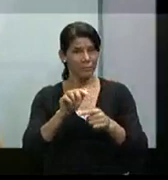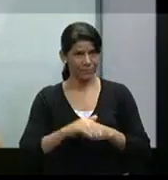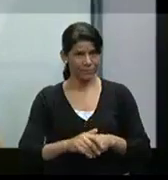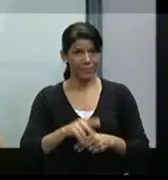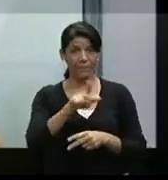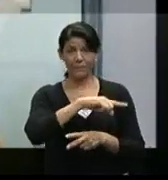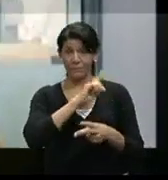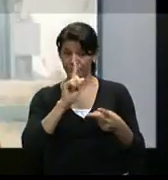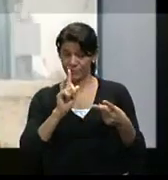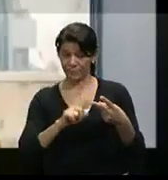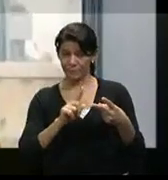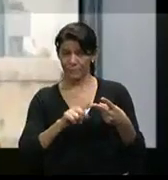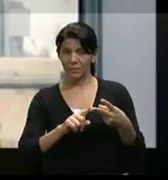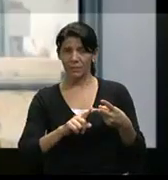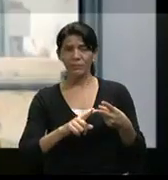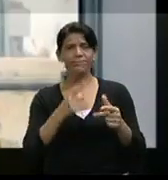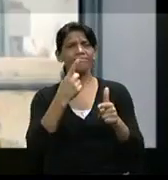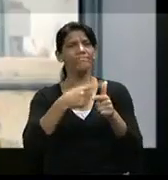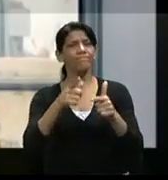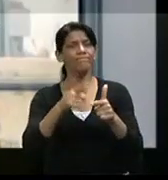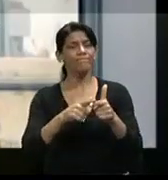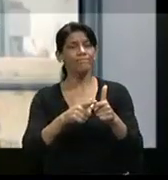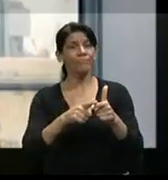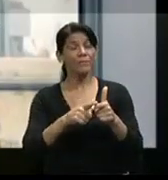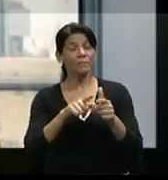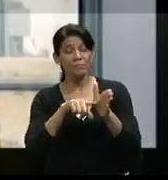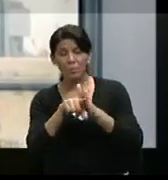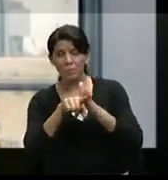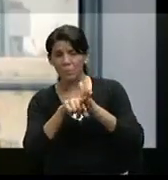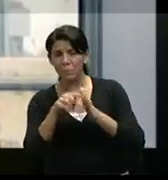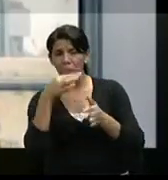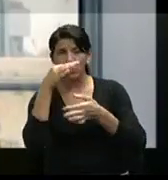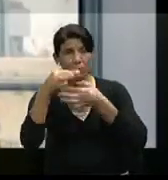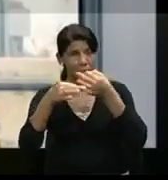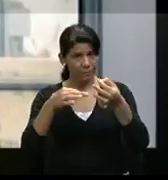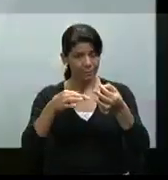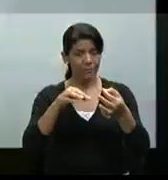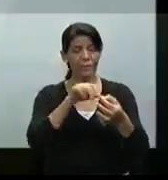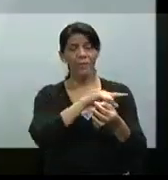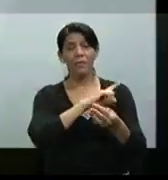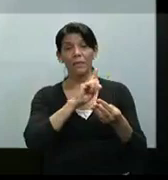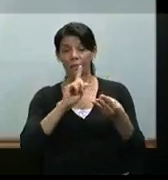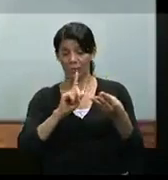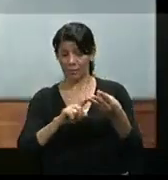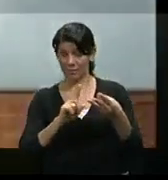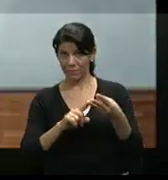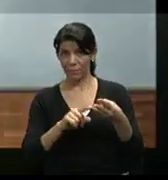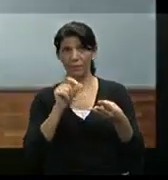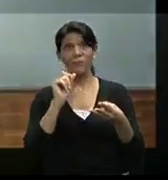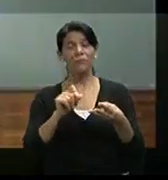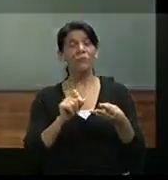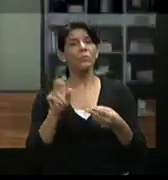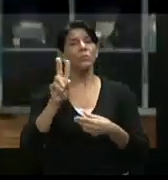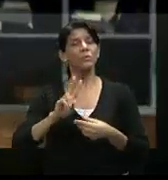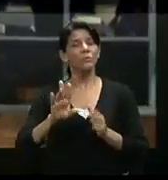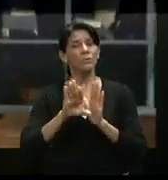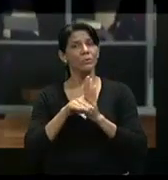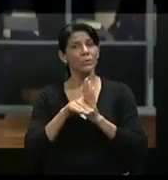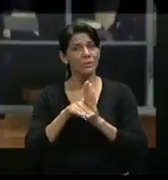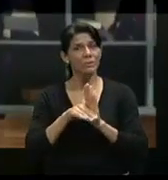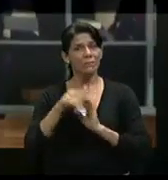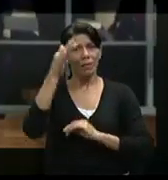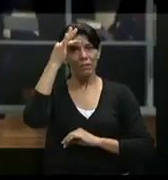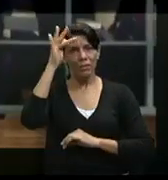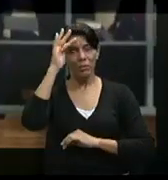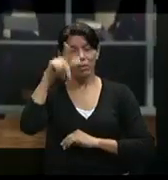Em seguida, vamos problematizá-la e levantar hipóteses. E no final, vamos aplicar os conceitos e